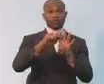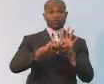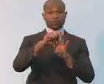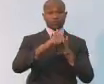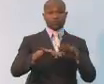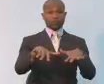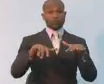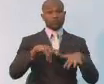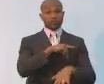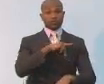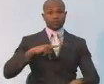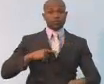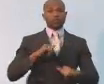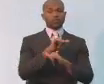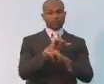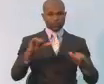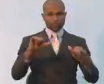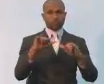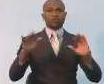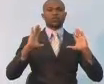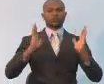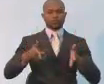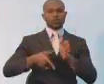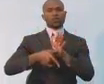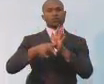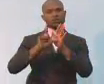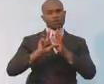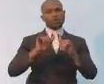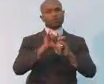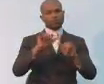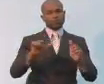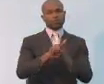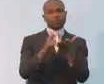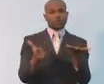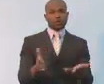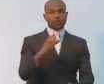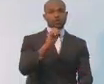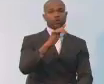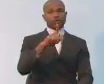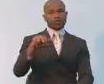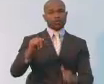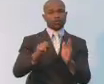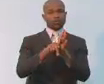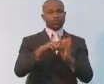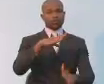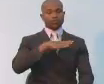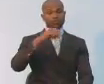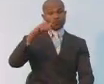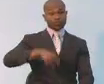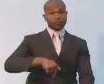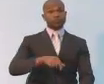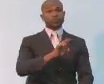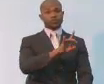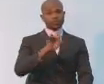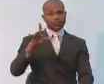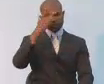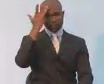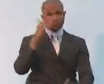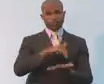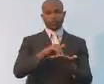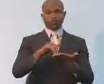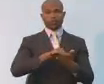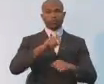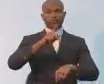audiências públicas já foi distribuído previamente e publicado no Diário Oficial do Município. Cada secretário terá um